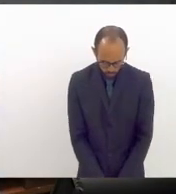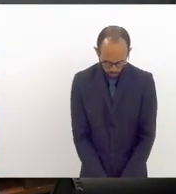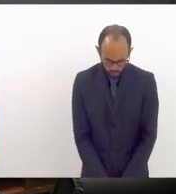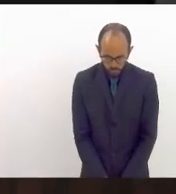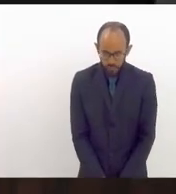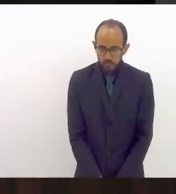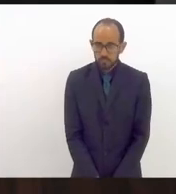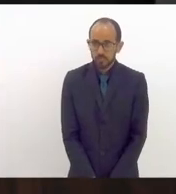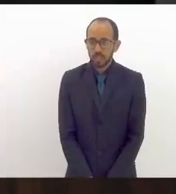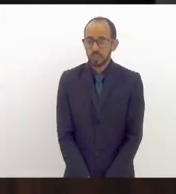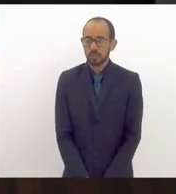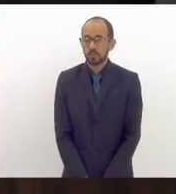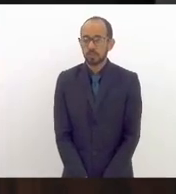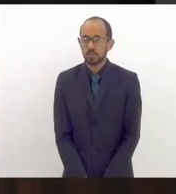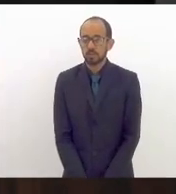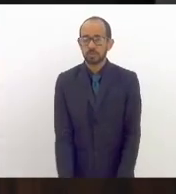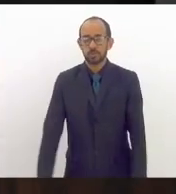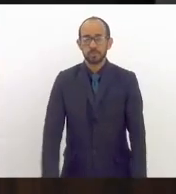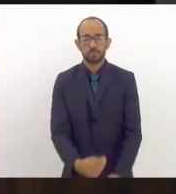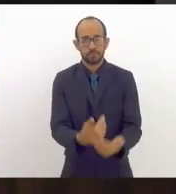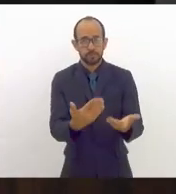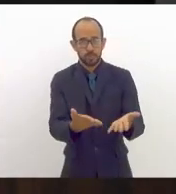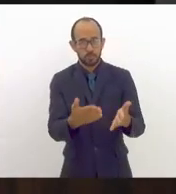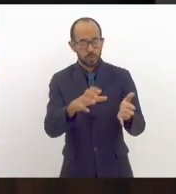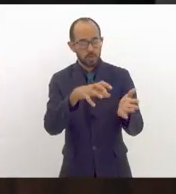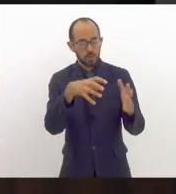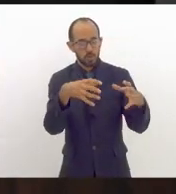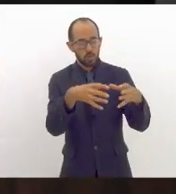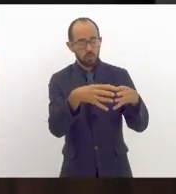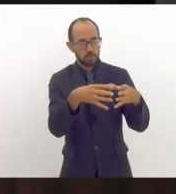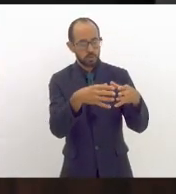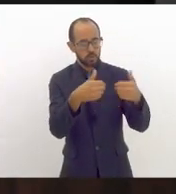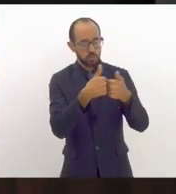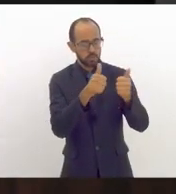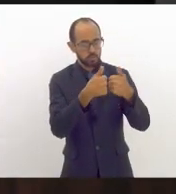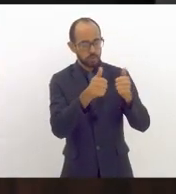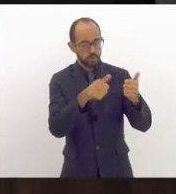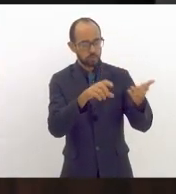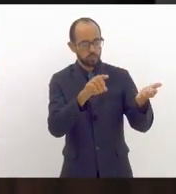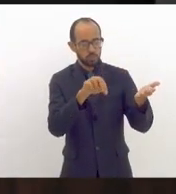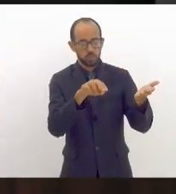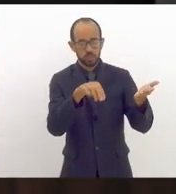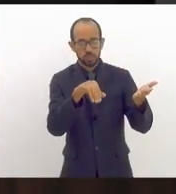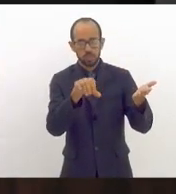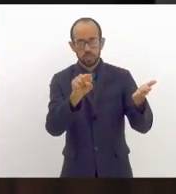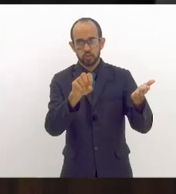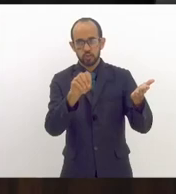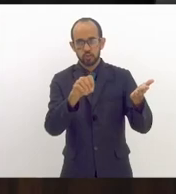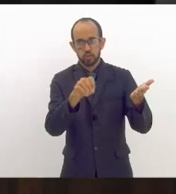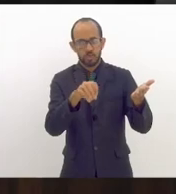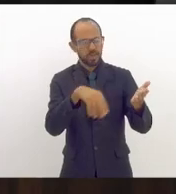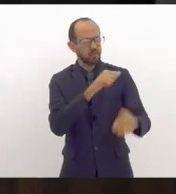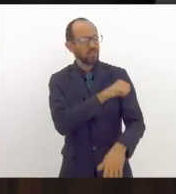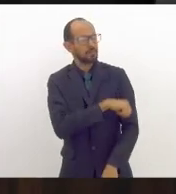a CBN pela comissão de transporte deputada Dionísio Lins deputada